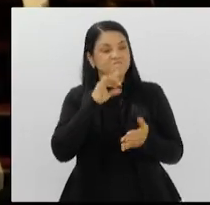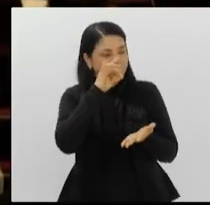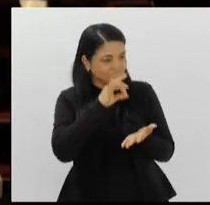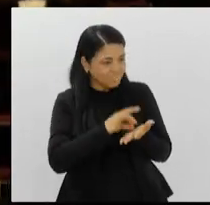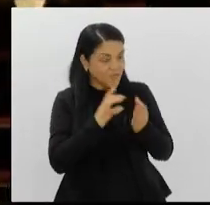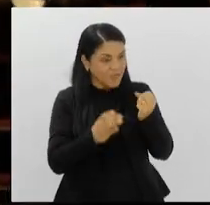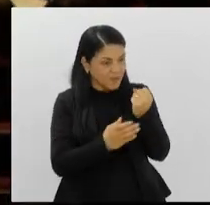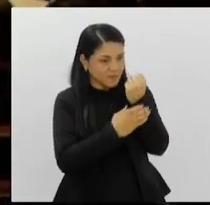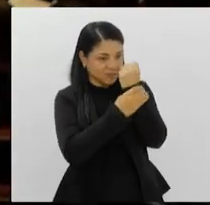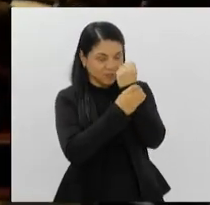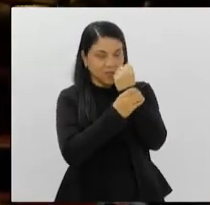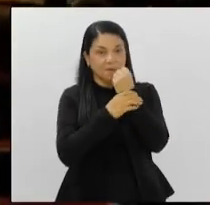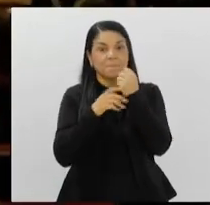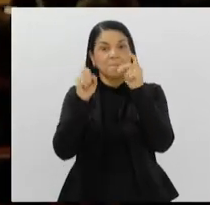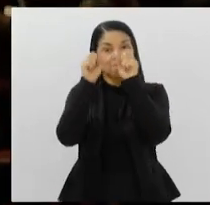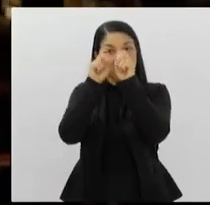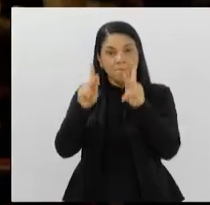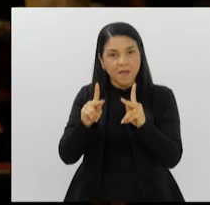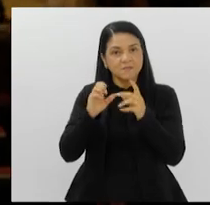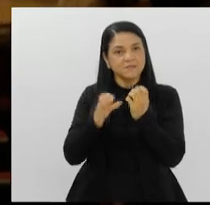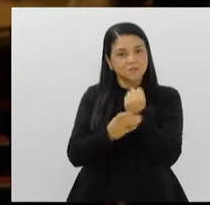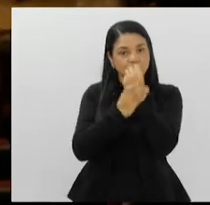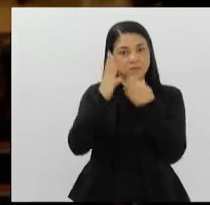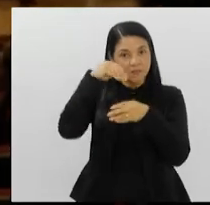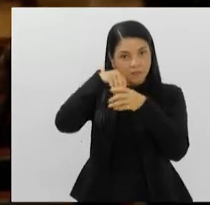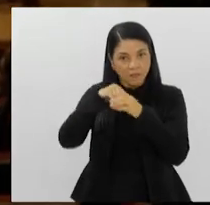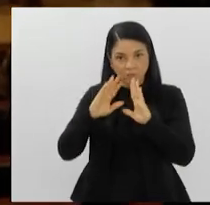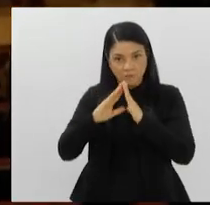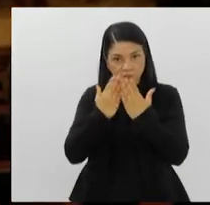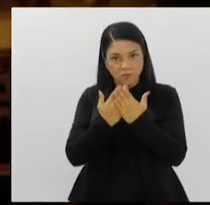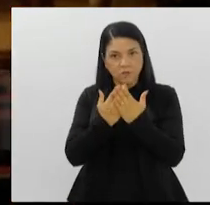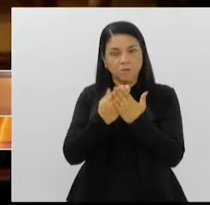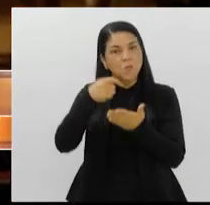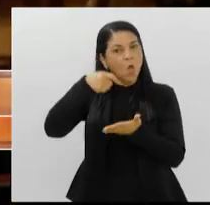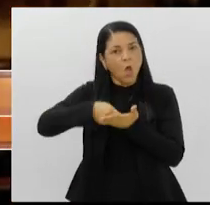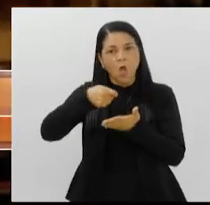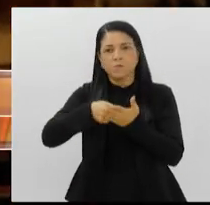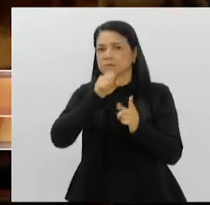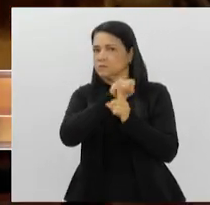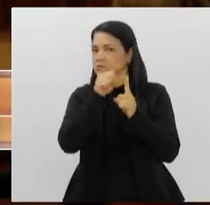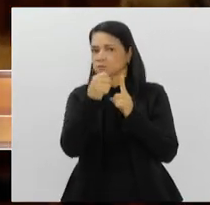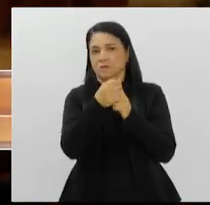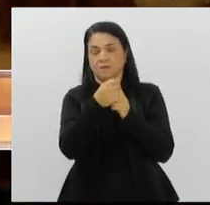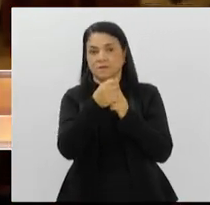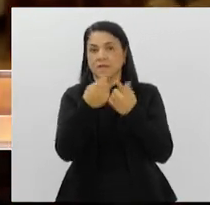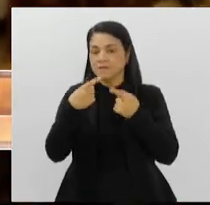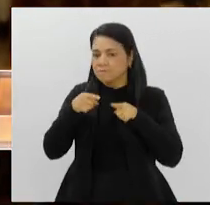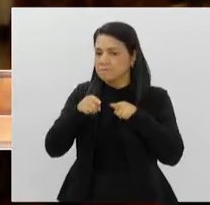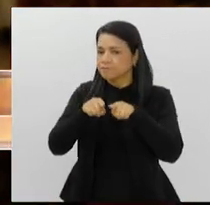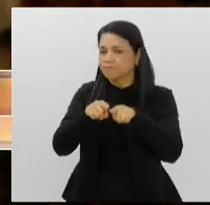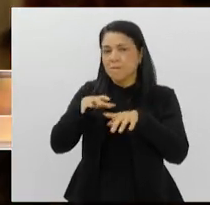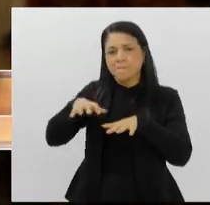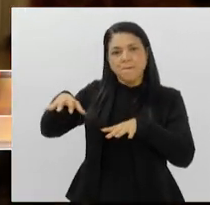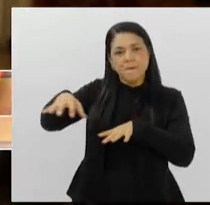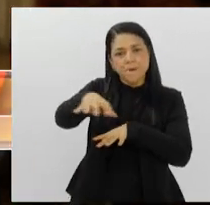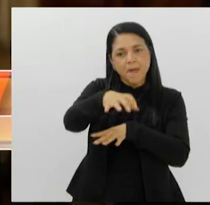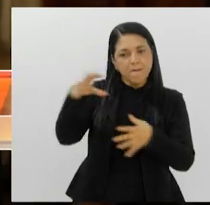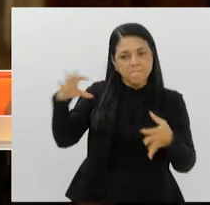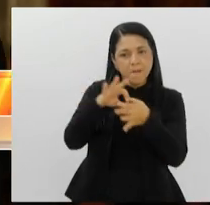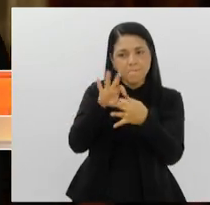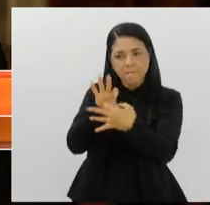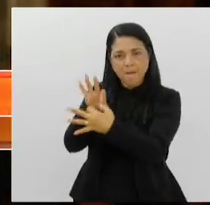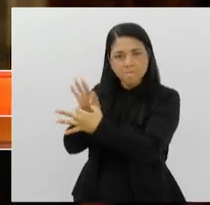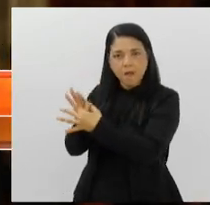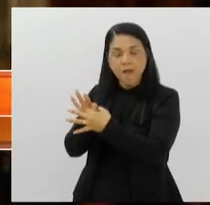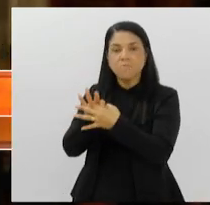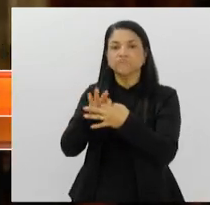nas escolas é um dever de toda a sociedade, né? Então, esta parceria, ela é intersetorial, ela acontece com todos